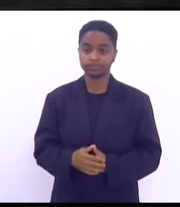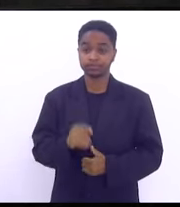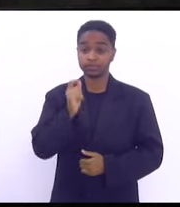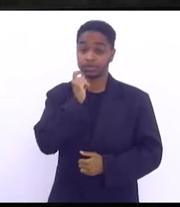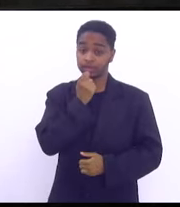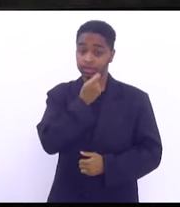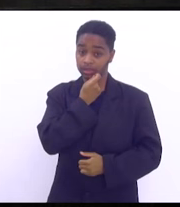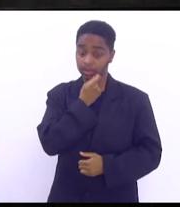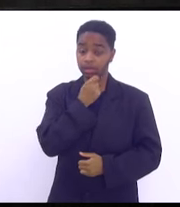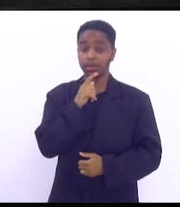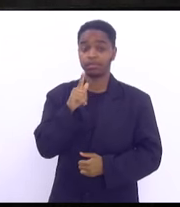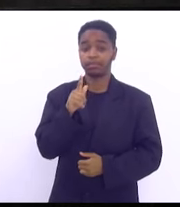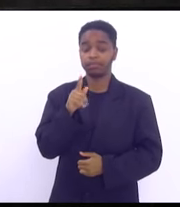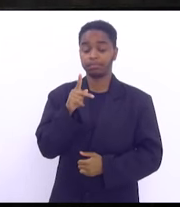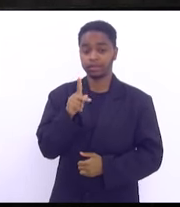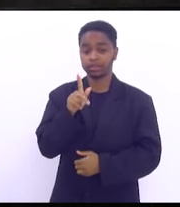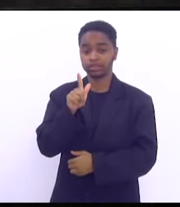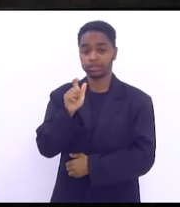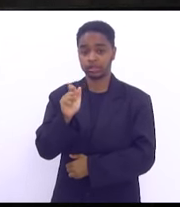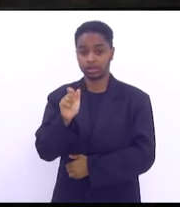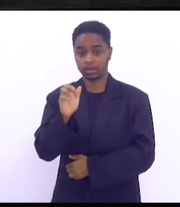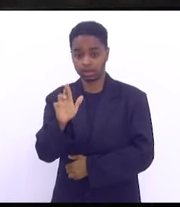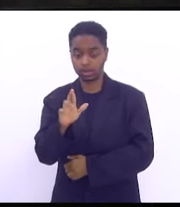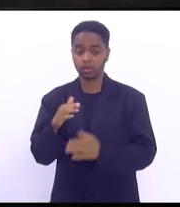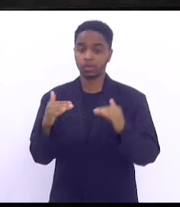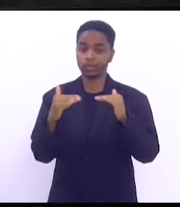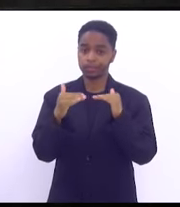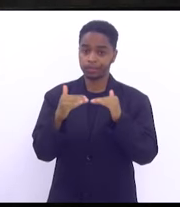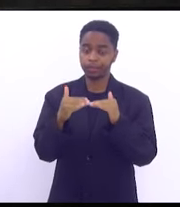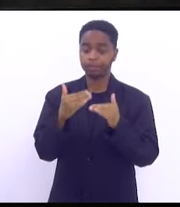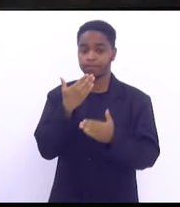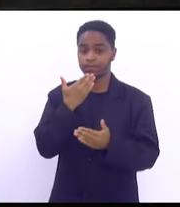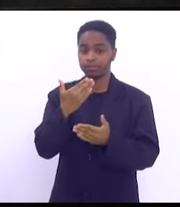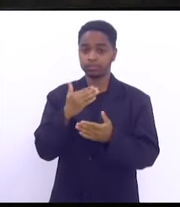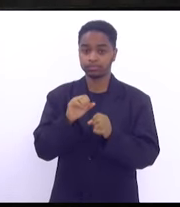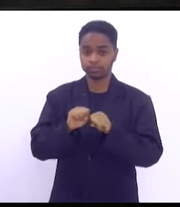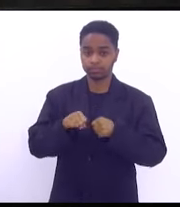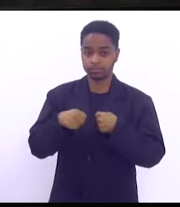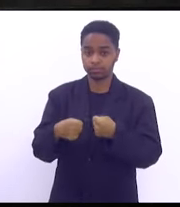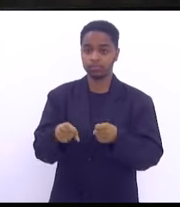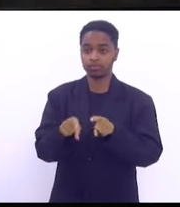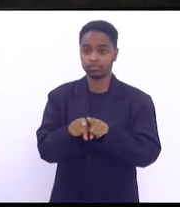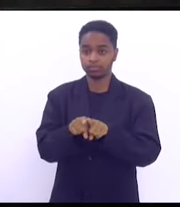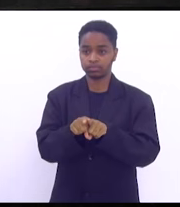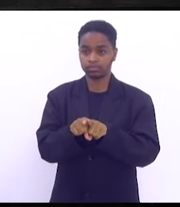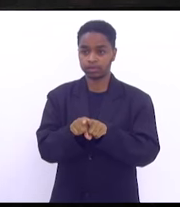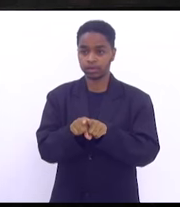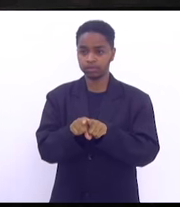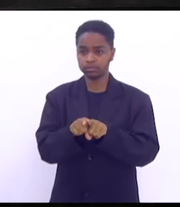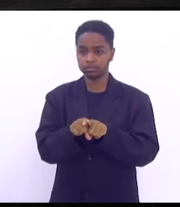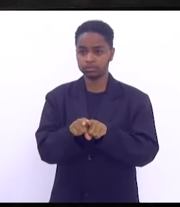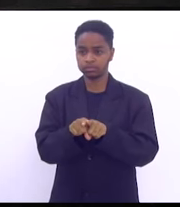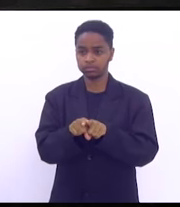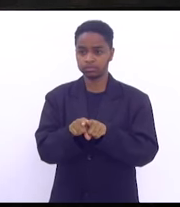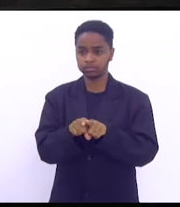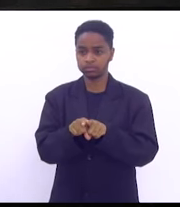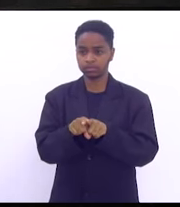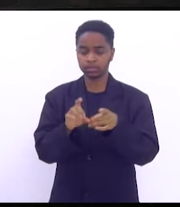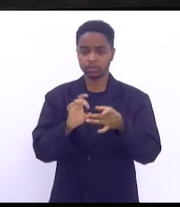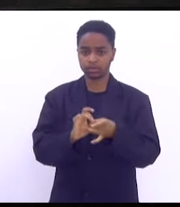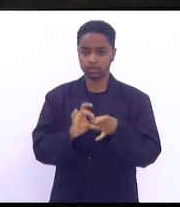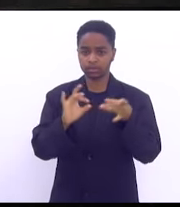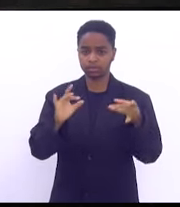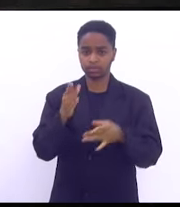PGR concordou com o pedido de defesa e defendeu a liberdade provisória de Clériston, mediante a